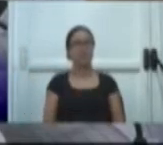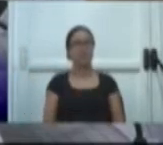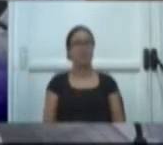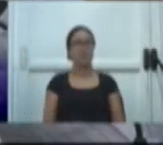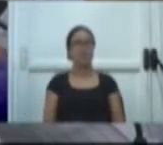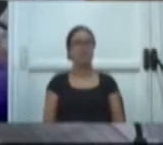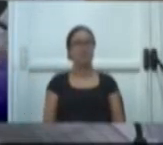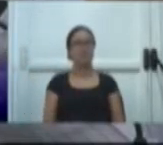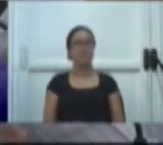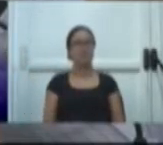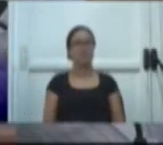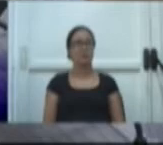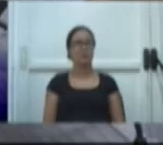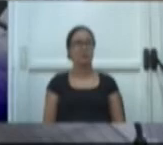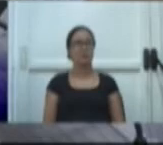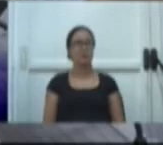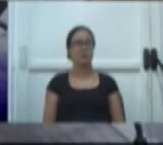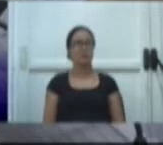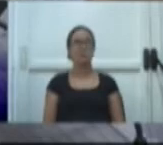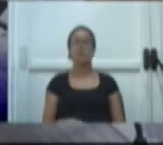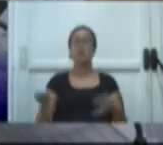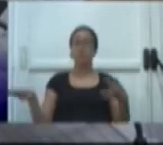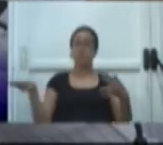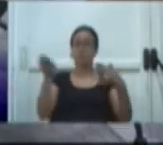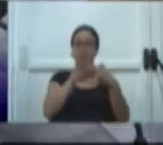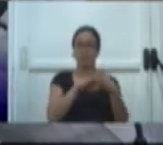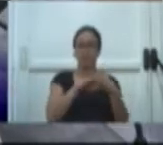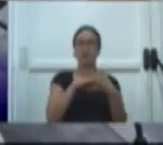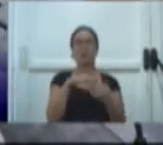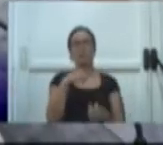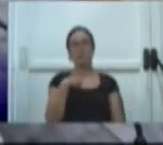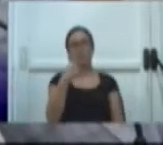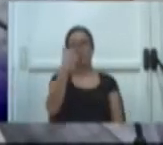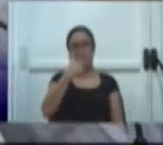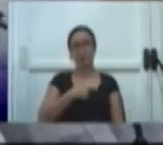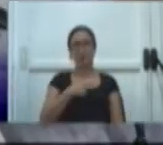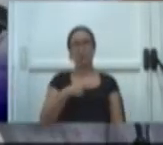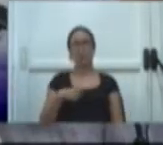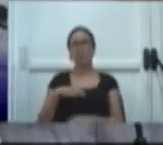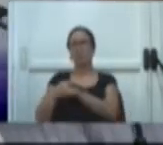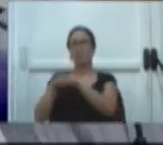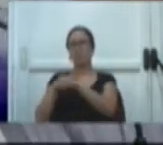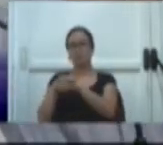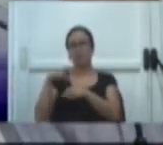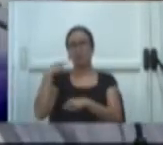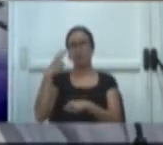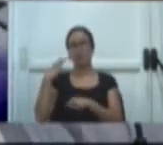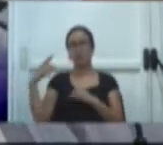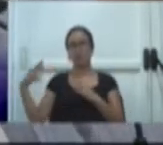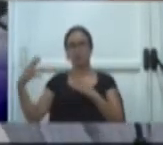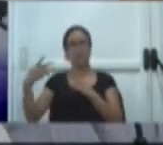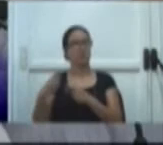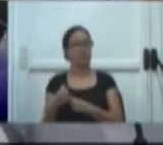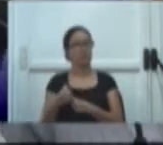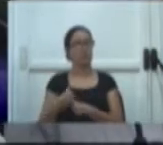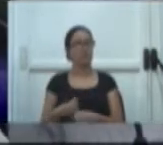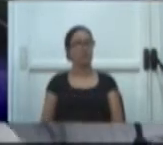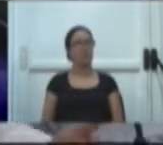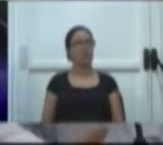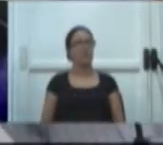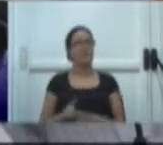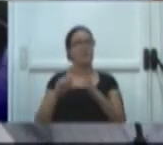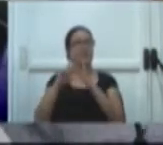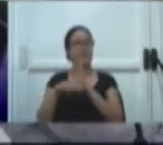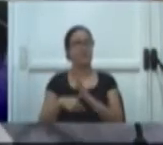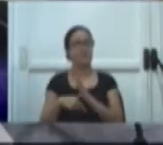Nós vamos, no intervalo regimental, eu vou conversar com todos os vereadores e, havendo concordância, nós